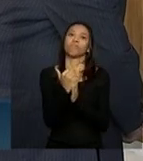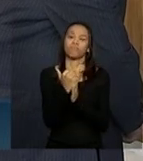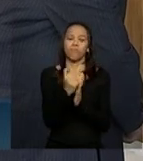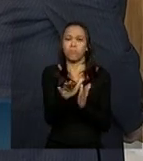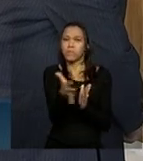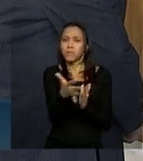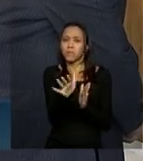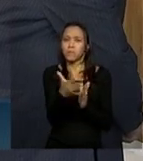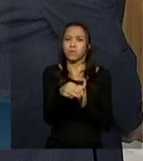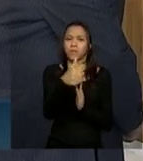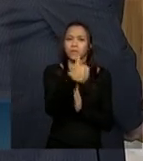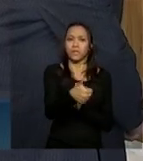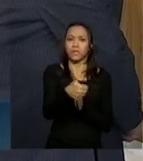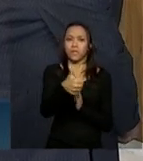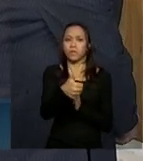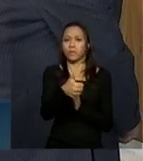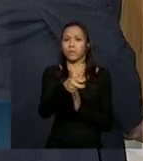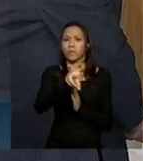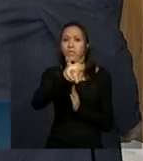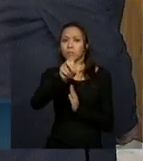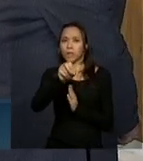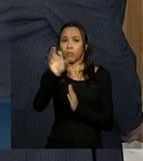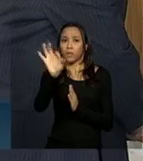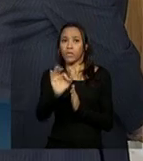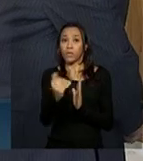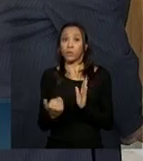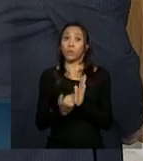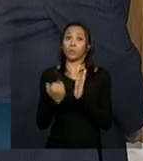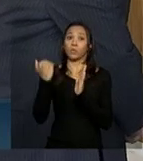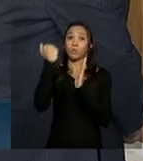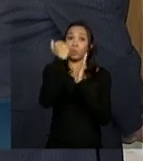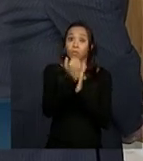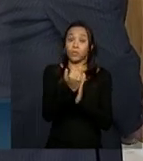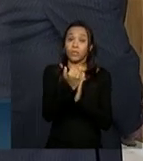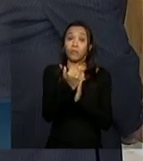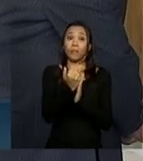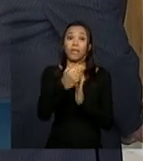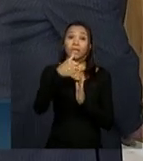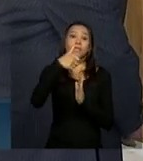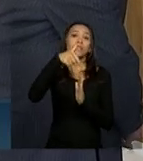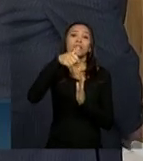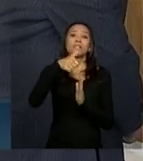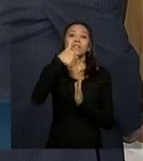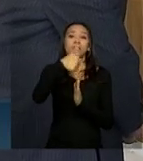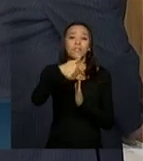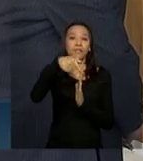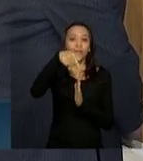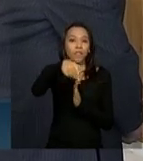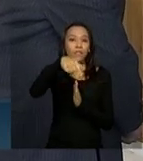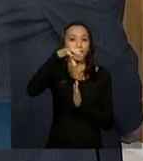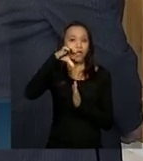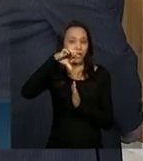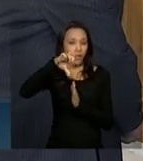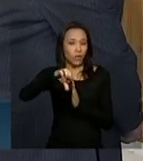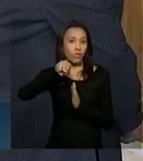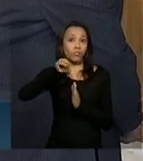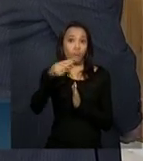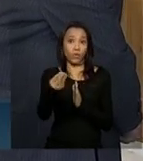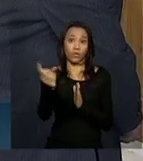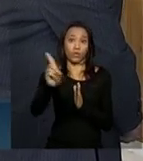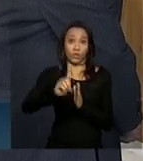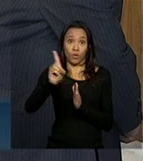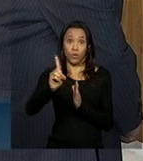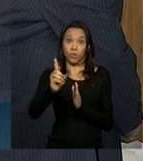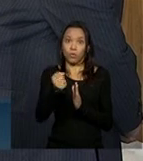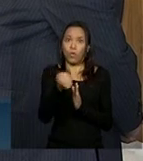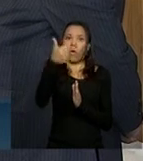torno de 150%, passando de 79 milhões de dólares para quase 200 milhões